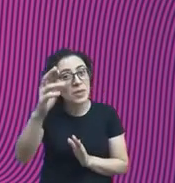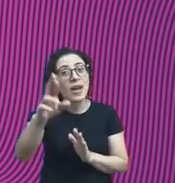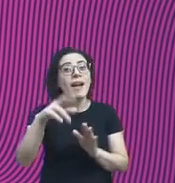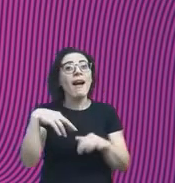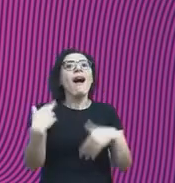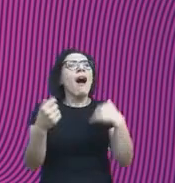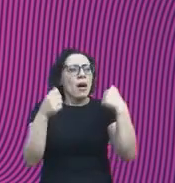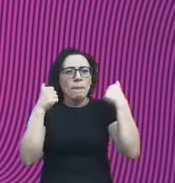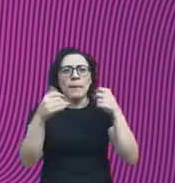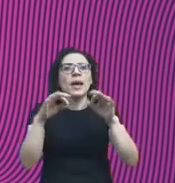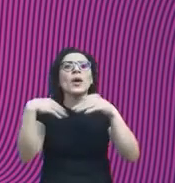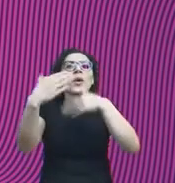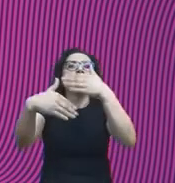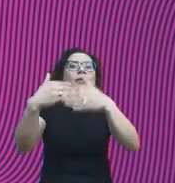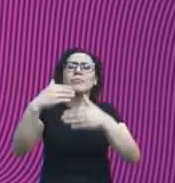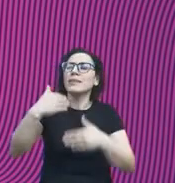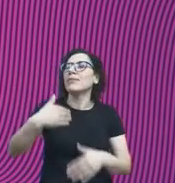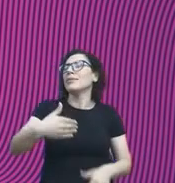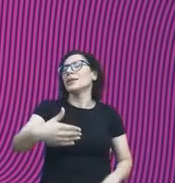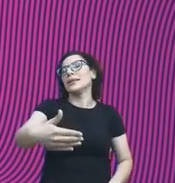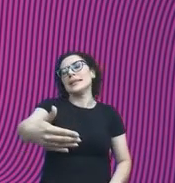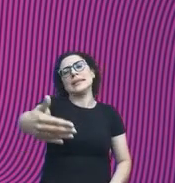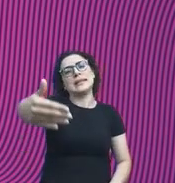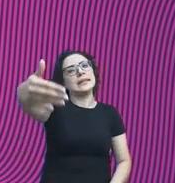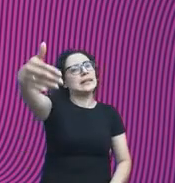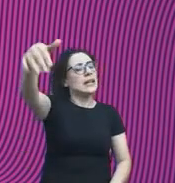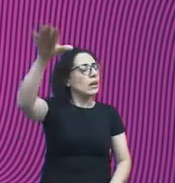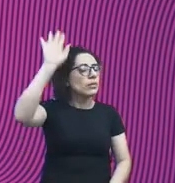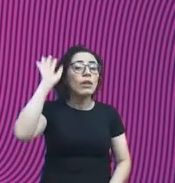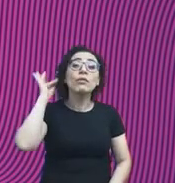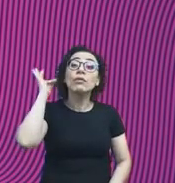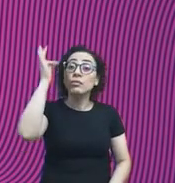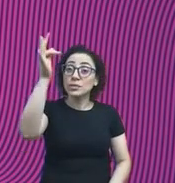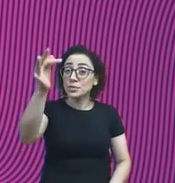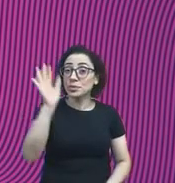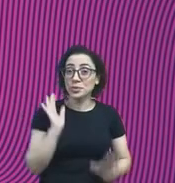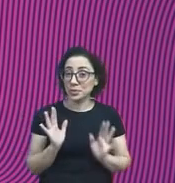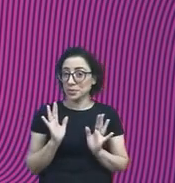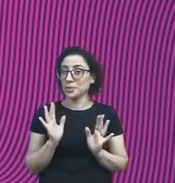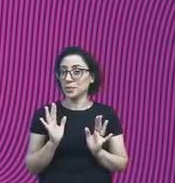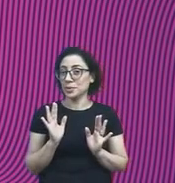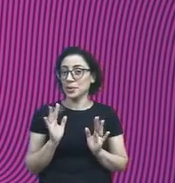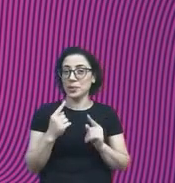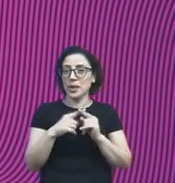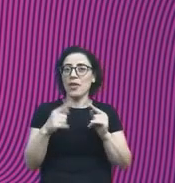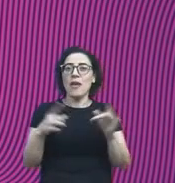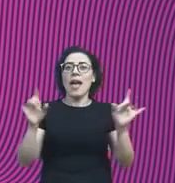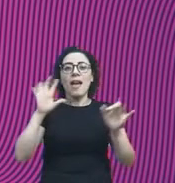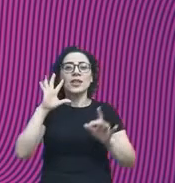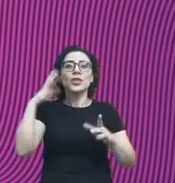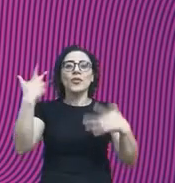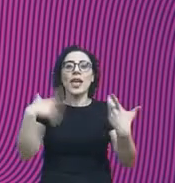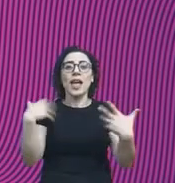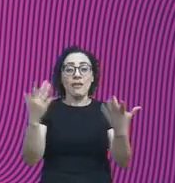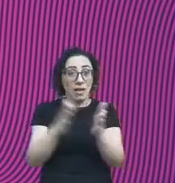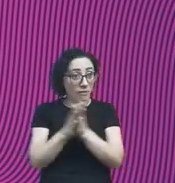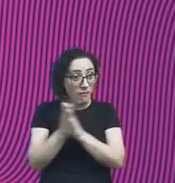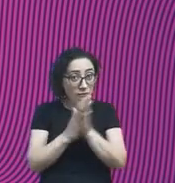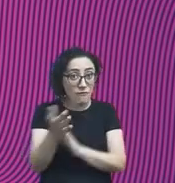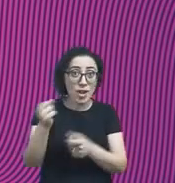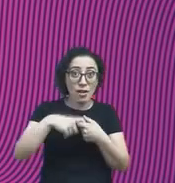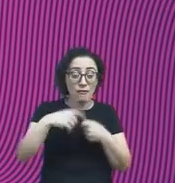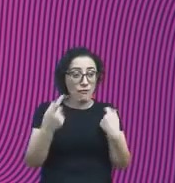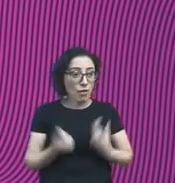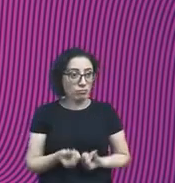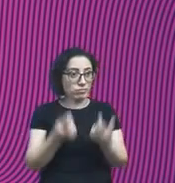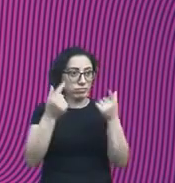pauta de longuíssimo prazo. Ela fica órfã, né? Então, mas eu acho que uma pauta tão fundamental, tão radical no sentido de